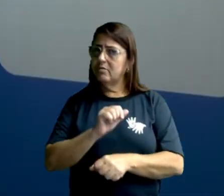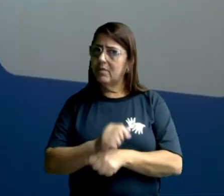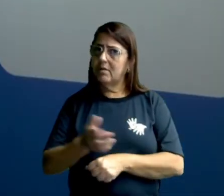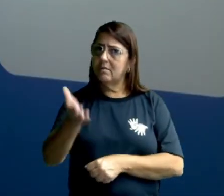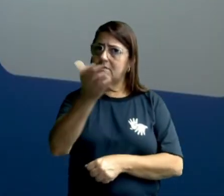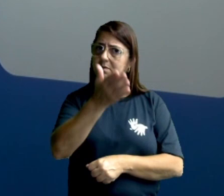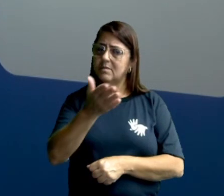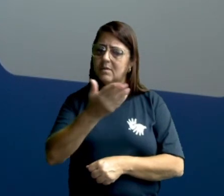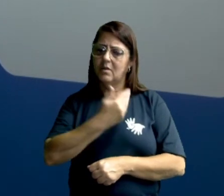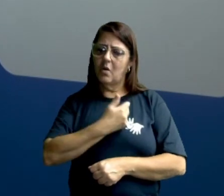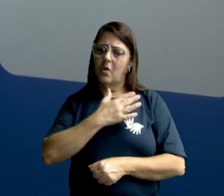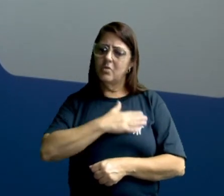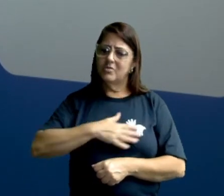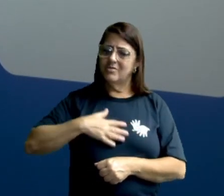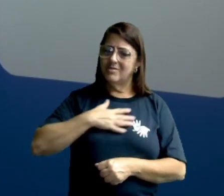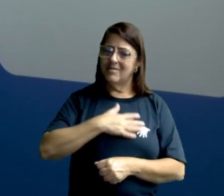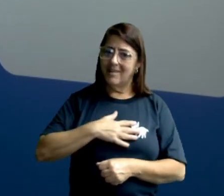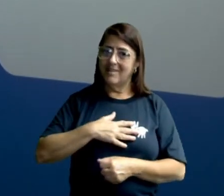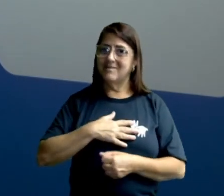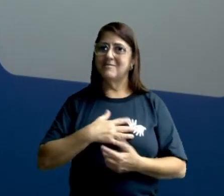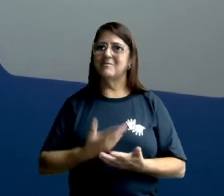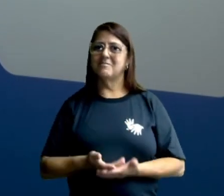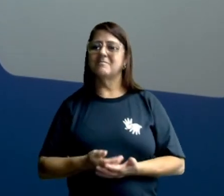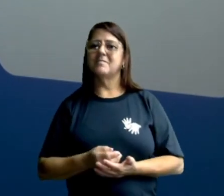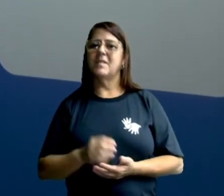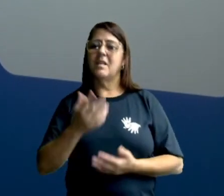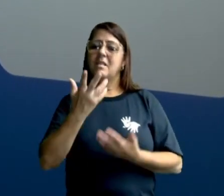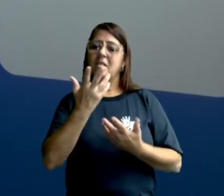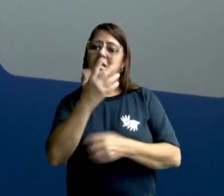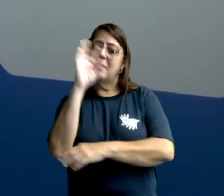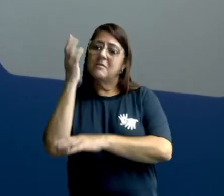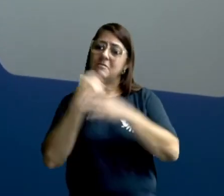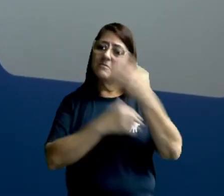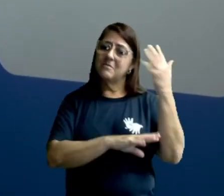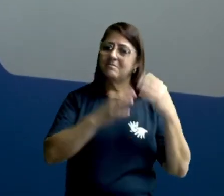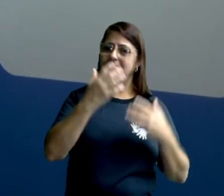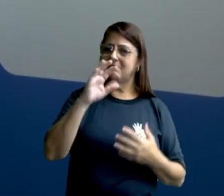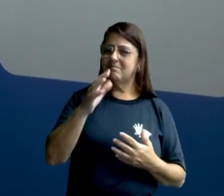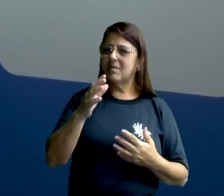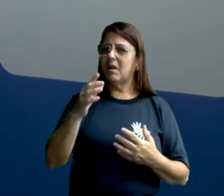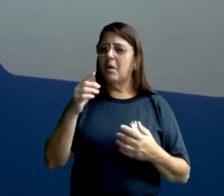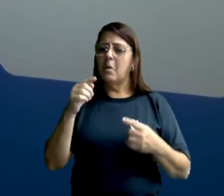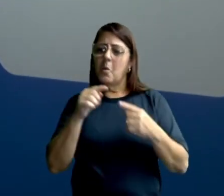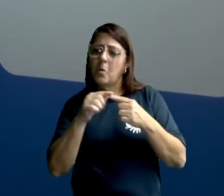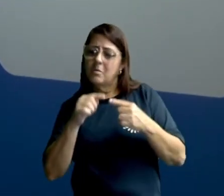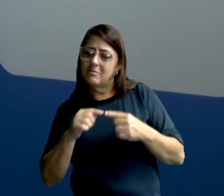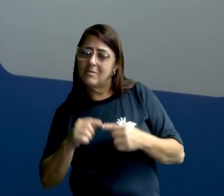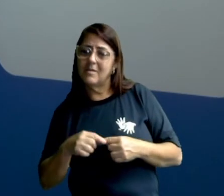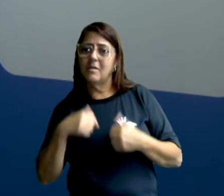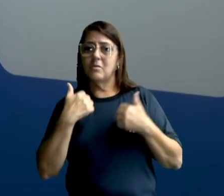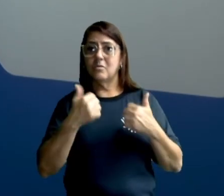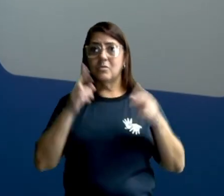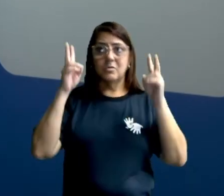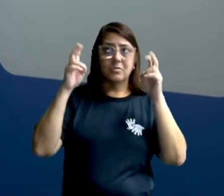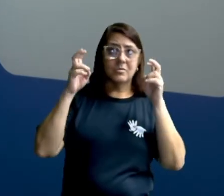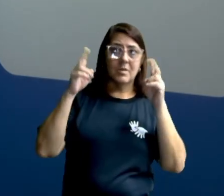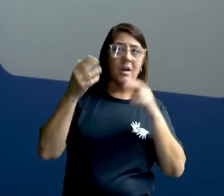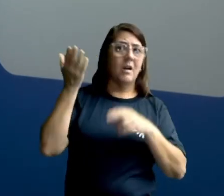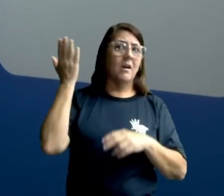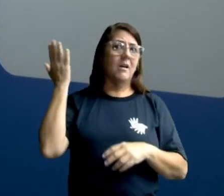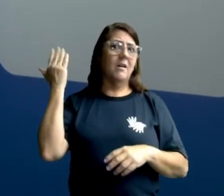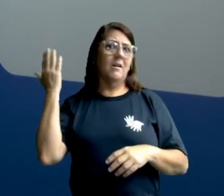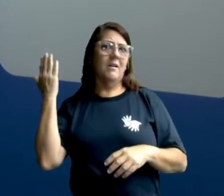tenham gostado dessa aula de Ciências da Natureza, em que nós pudemos revisar vários conceitos, vários conteúdos que nós já estudamos em